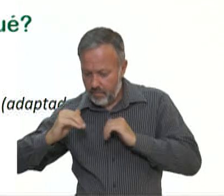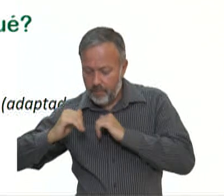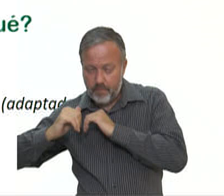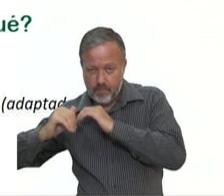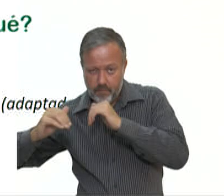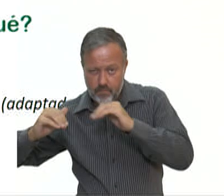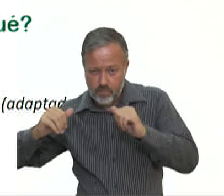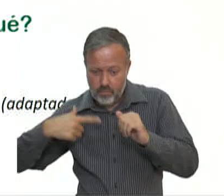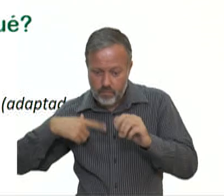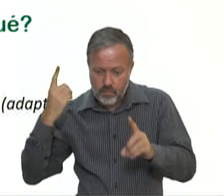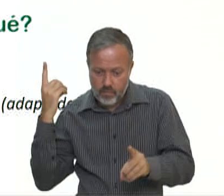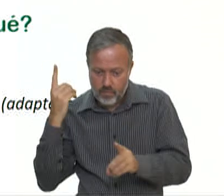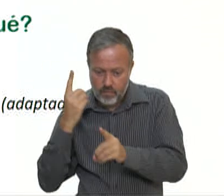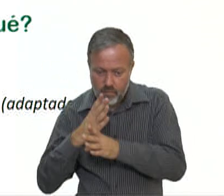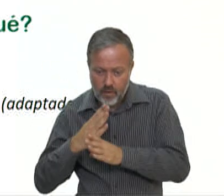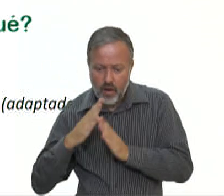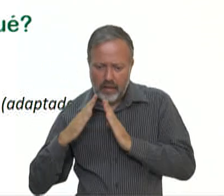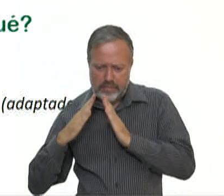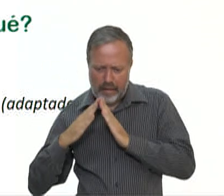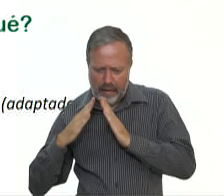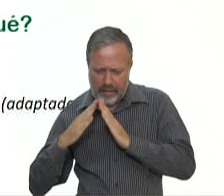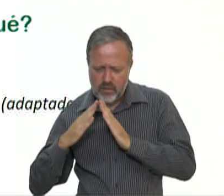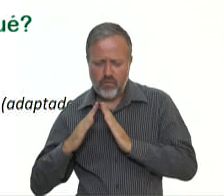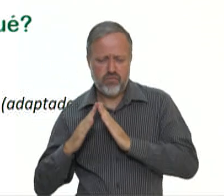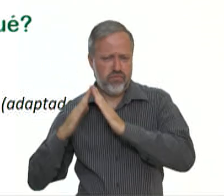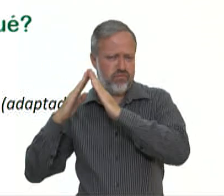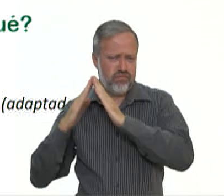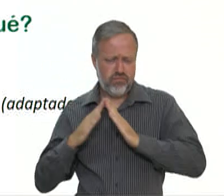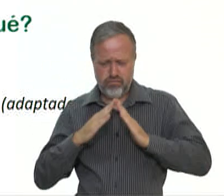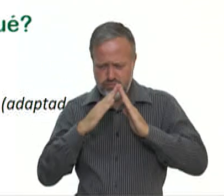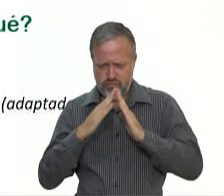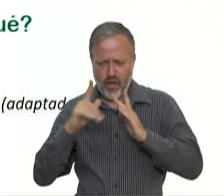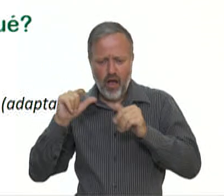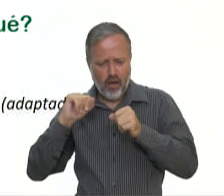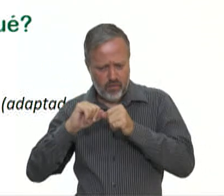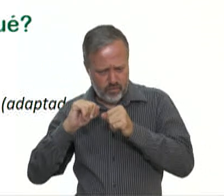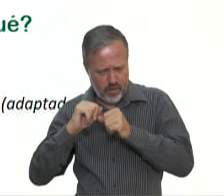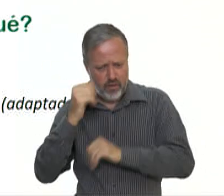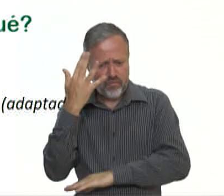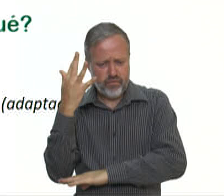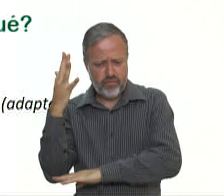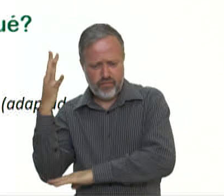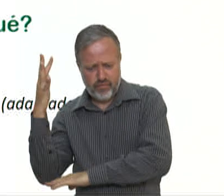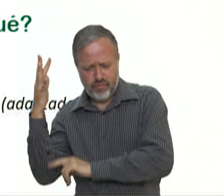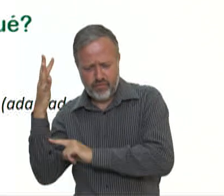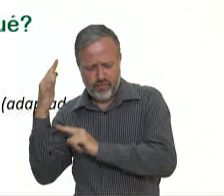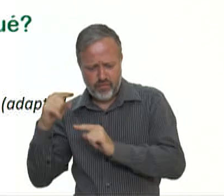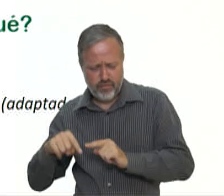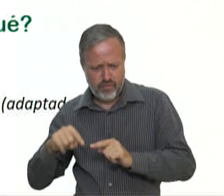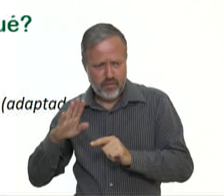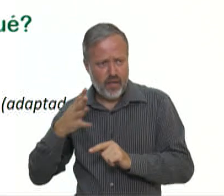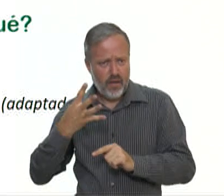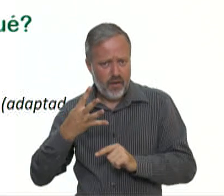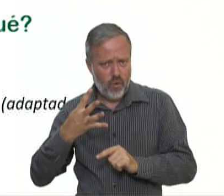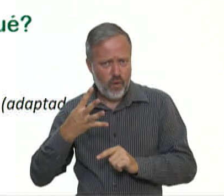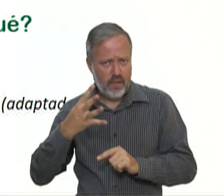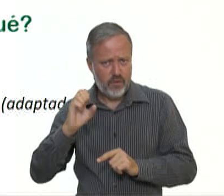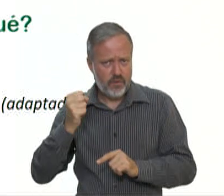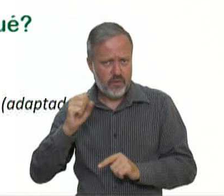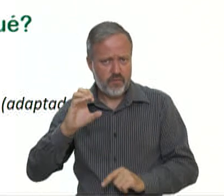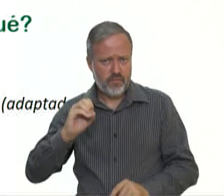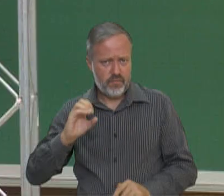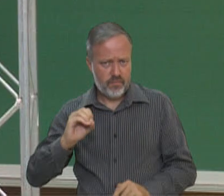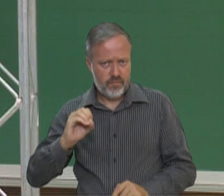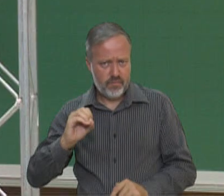con tierra y madera, cuya fecha data entre los años 4800